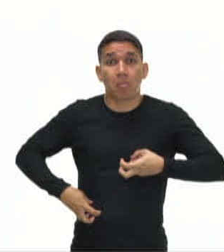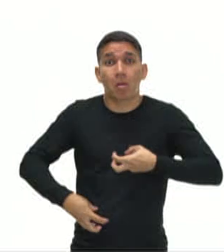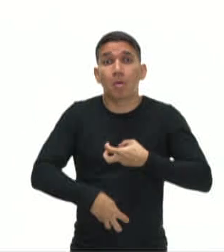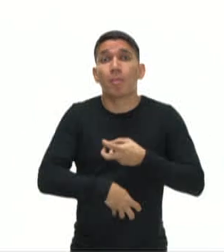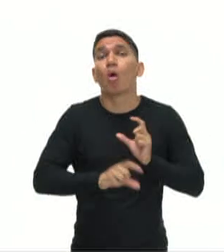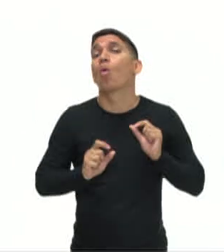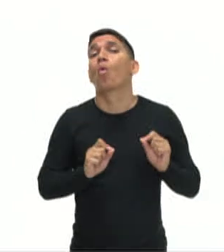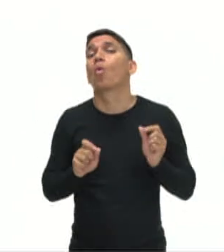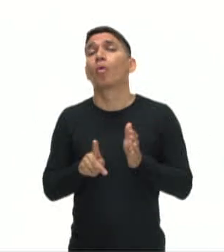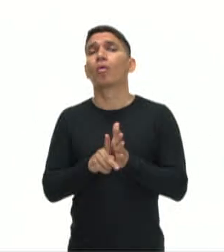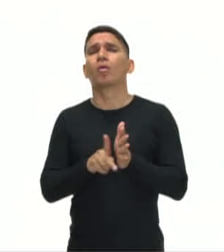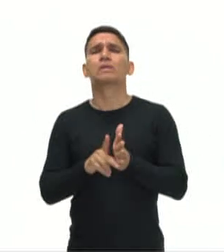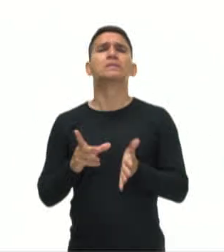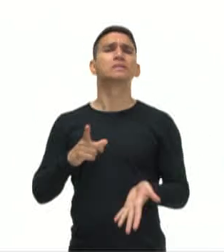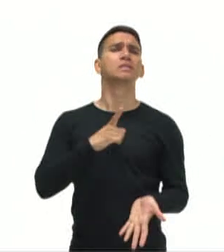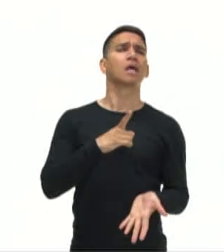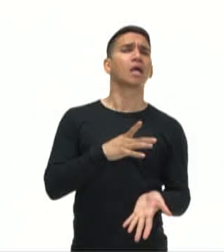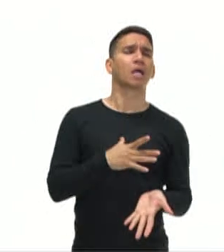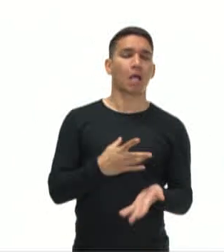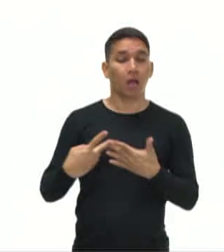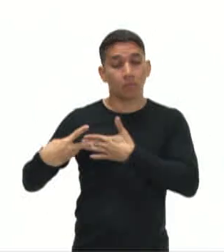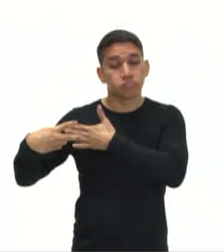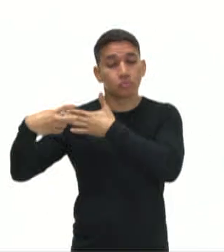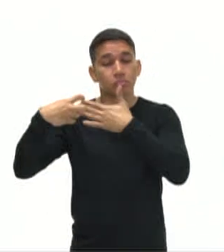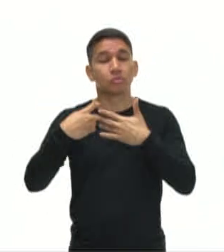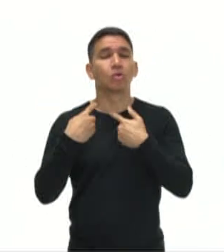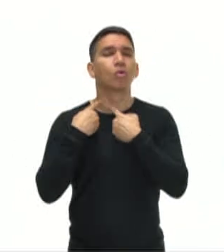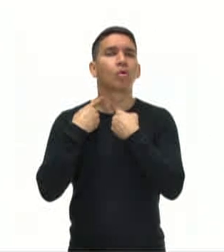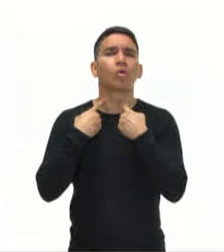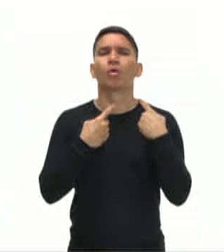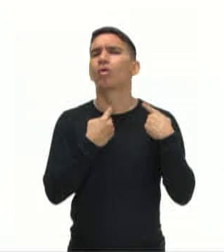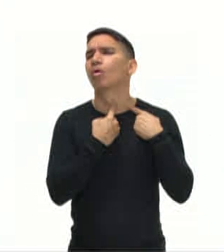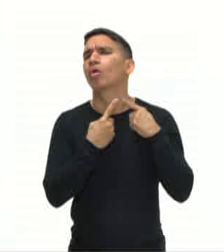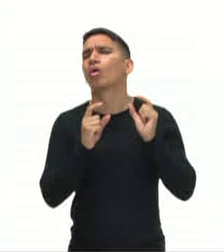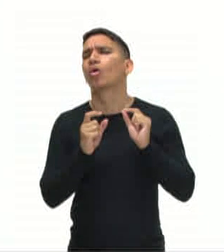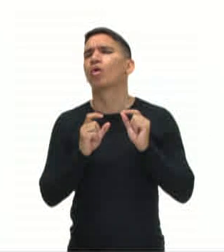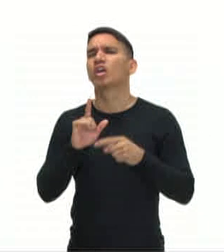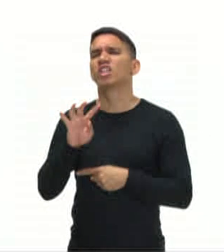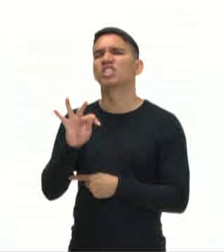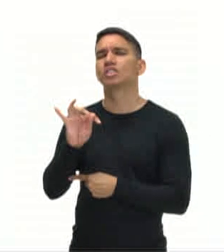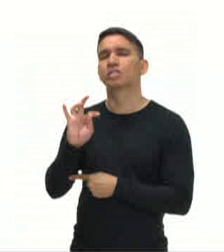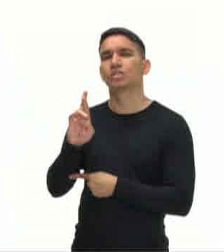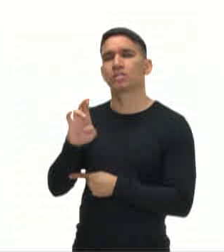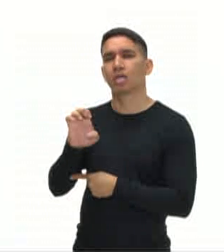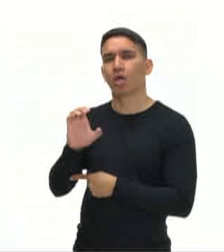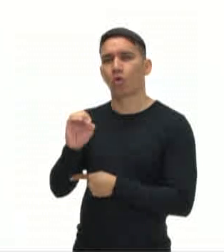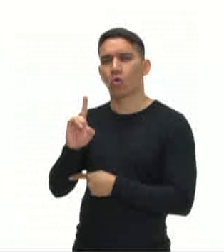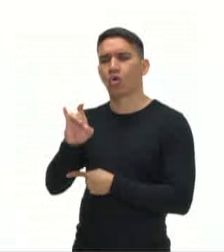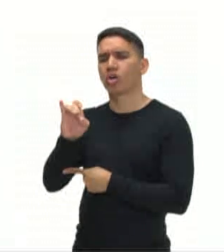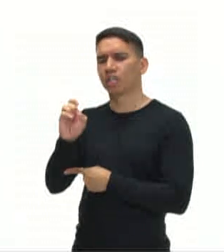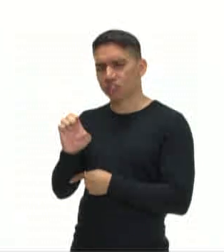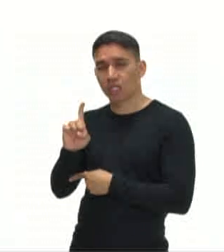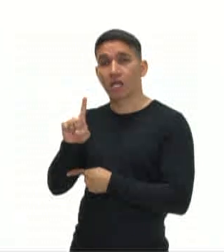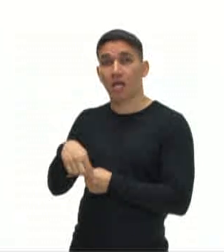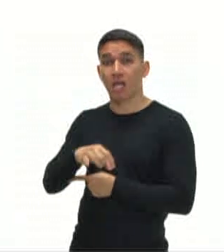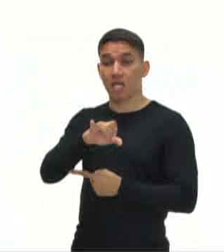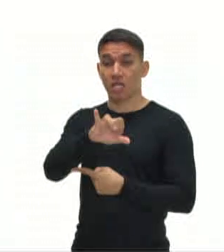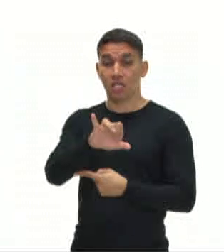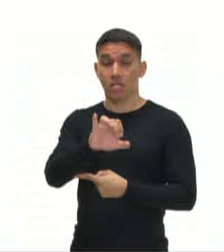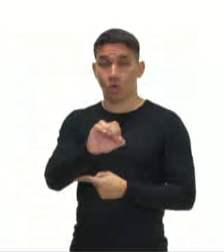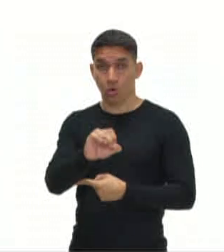com a glândula da tireoide, é o iodo 123. O iodo 123